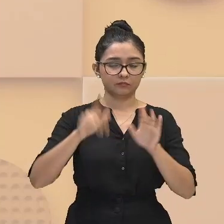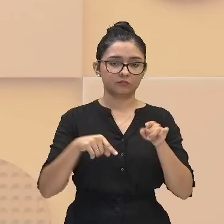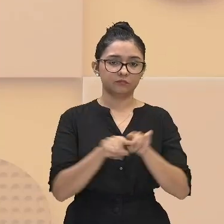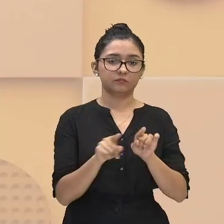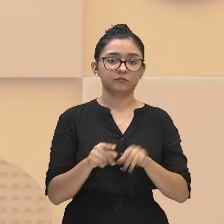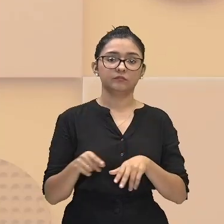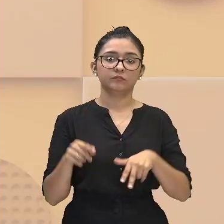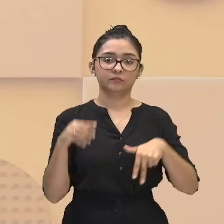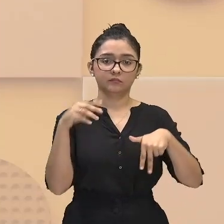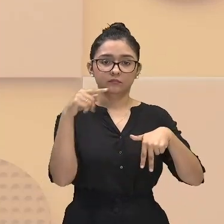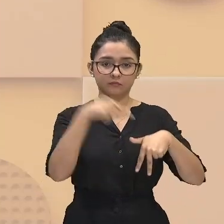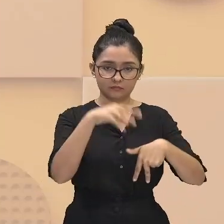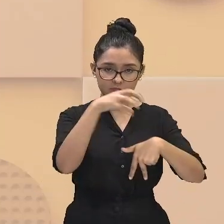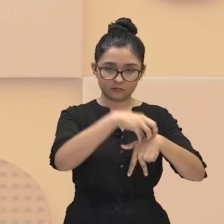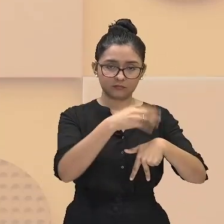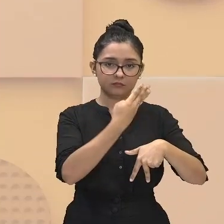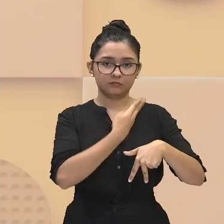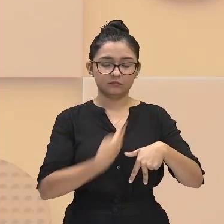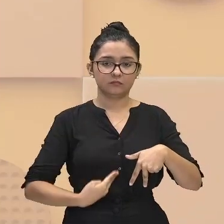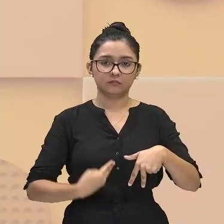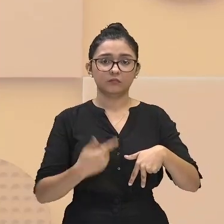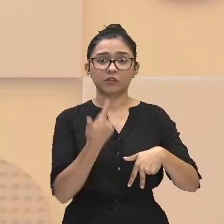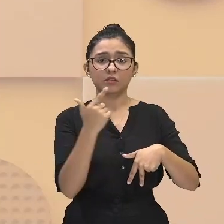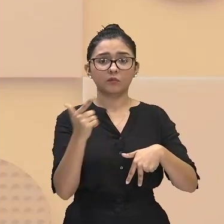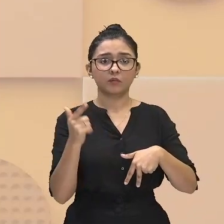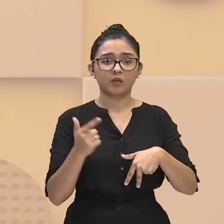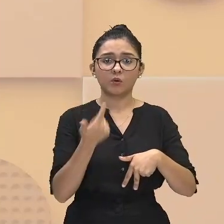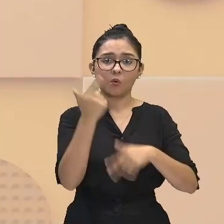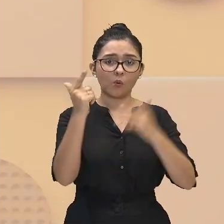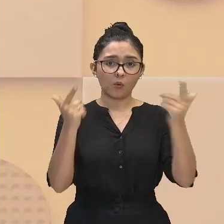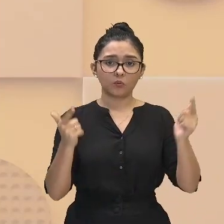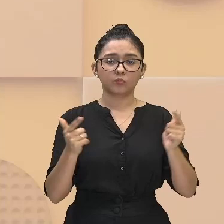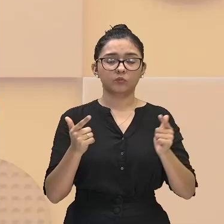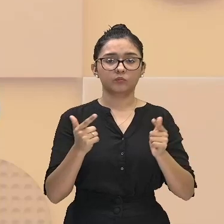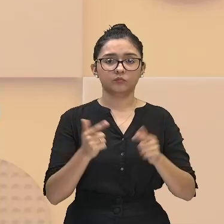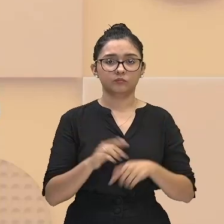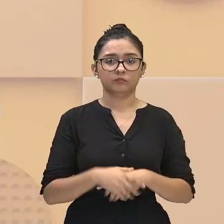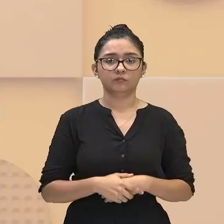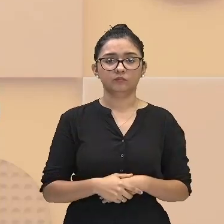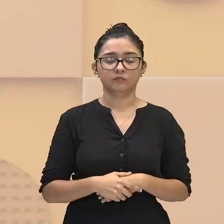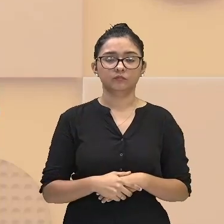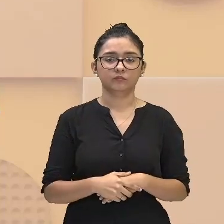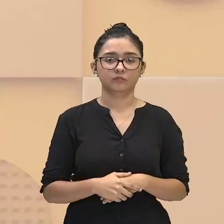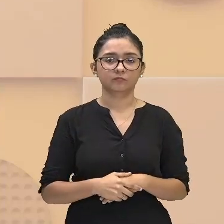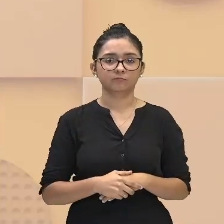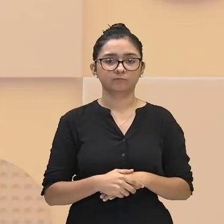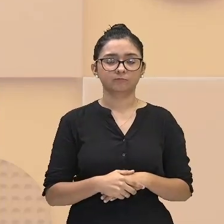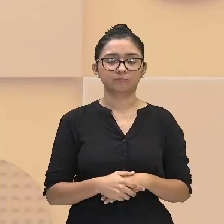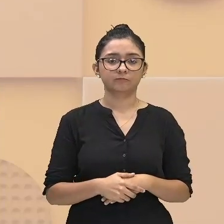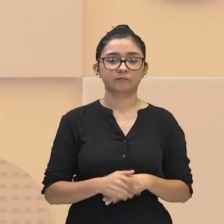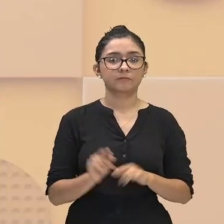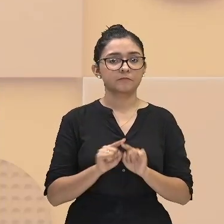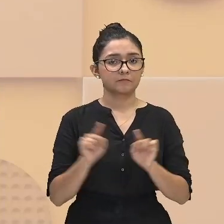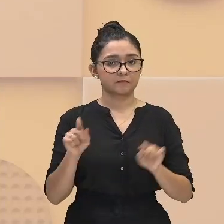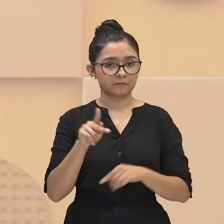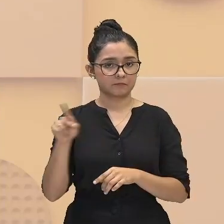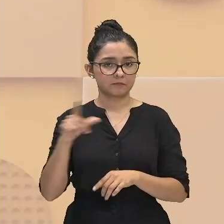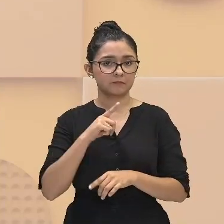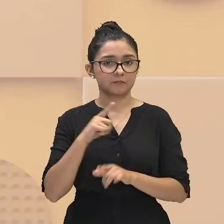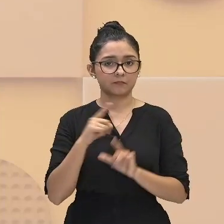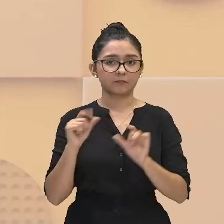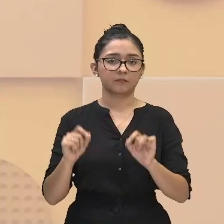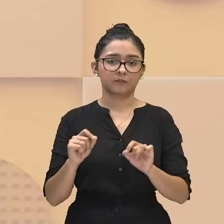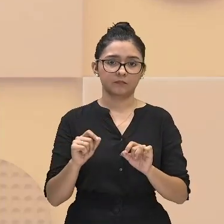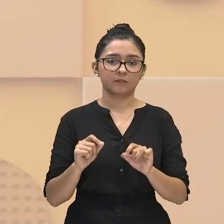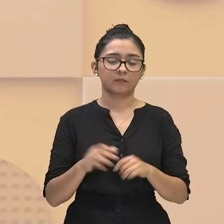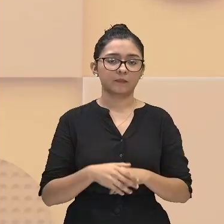monarquia, não existem outros partidos, não existe a possibilidade de contestação política. Já na república, temos uma